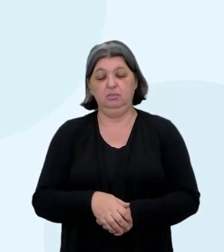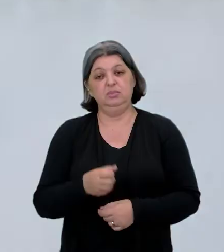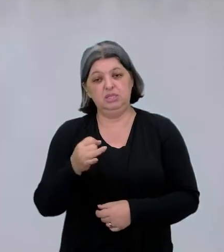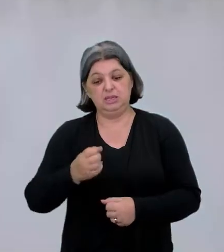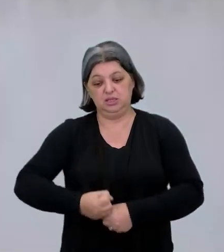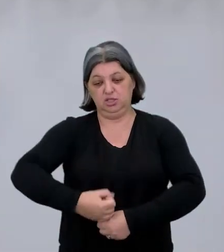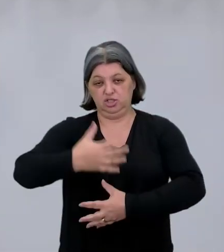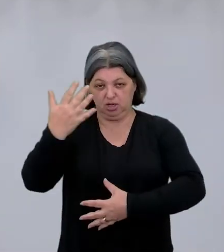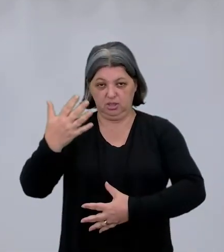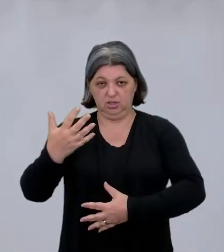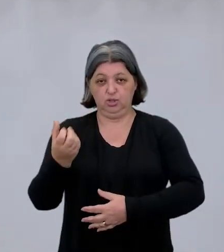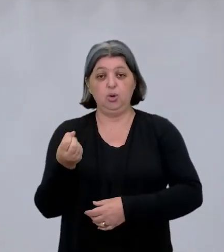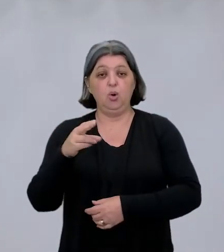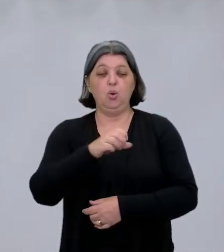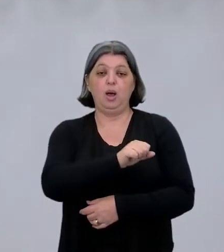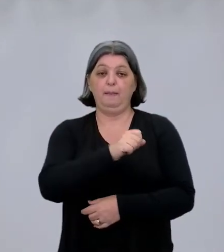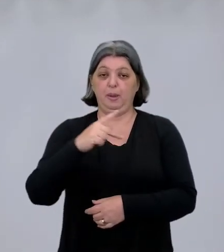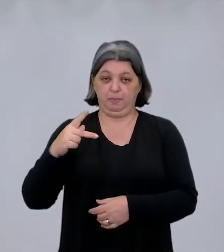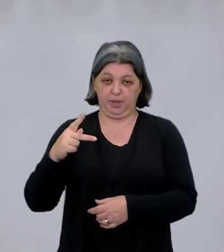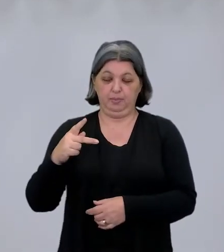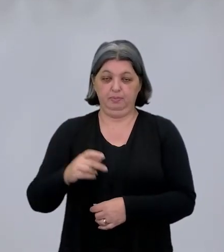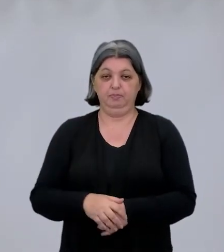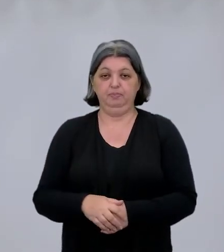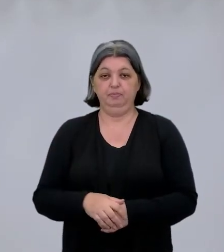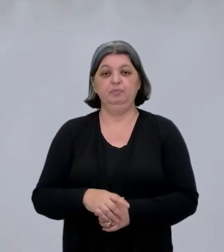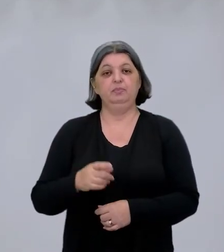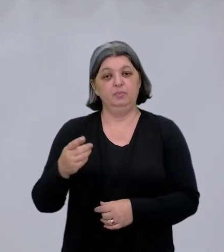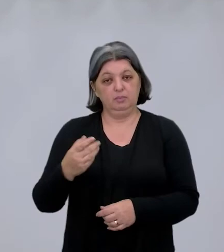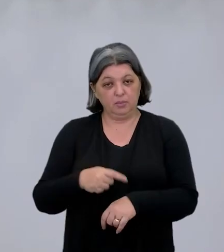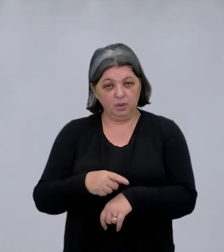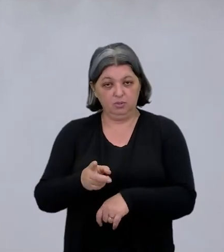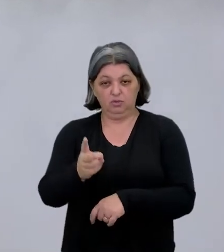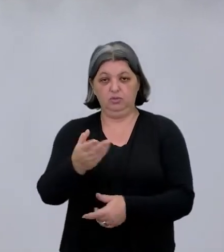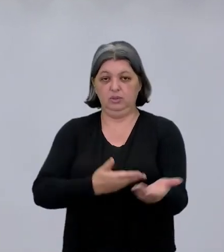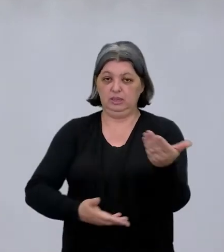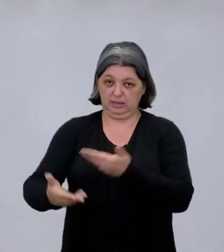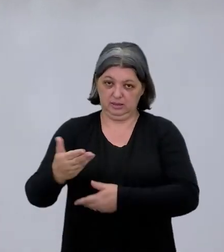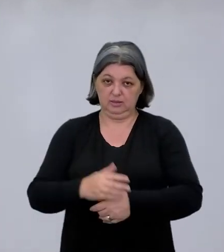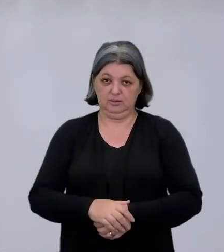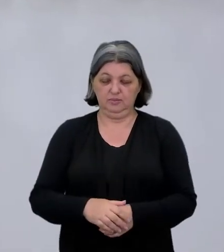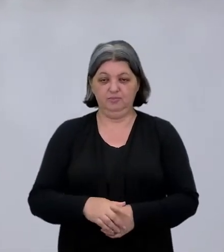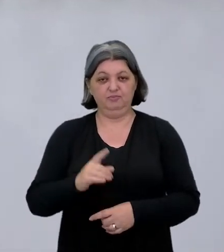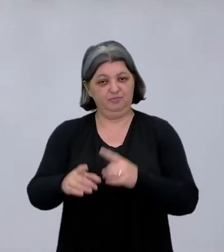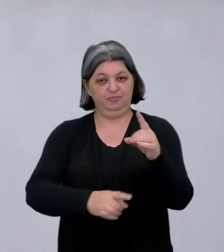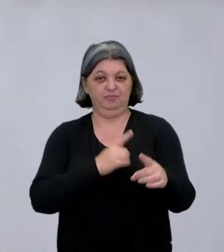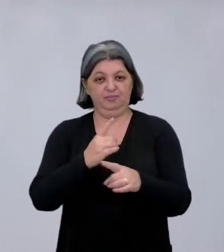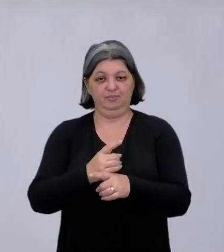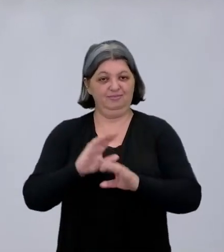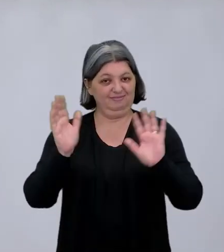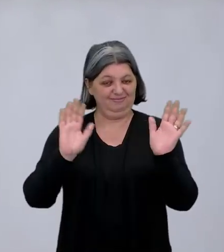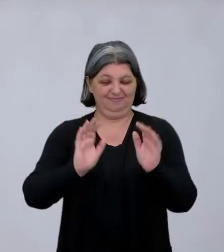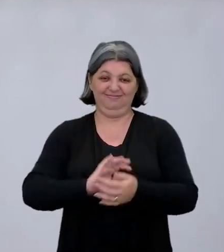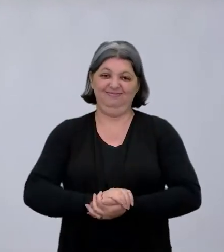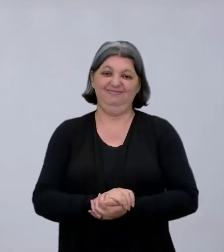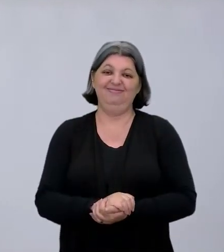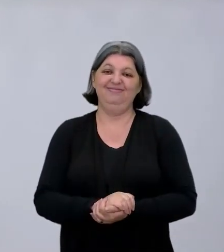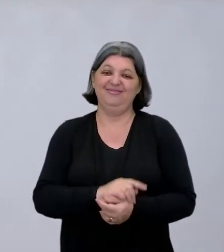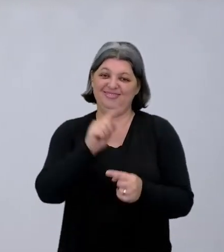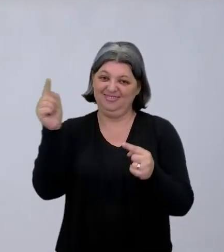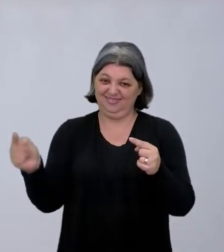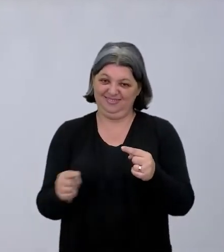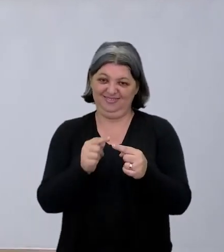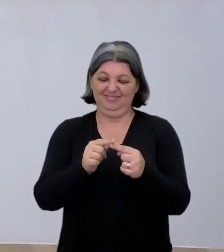chat, né, ou no aplicativo, fica aí pra nossa interação. E pra você que não tiver, até a próxima aula ou até mais. Roda a vinheta.